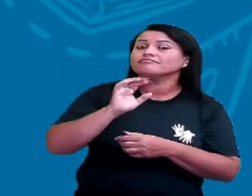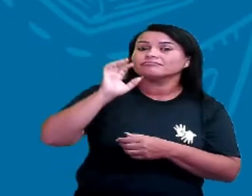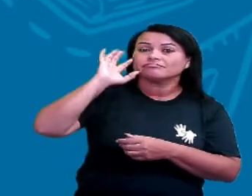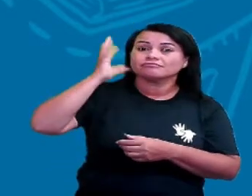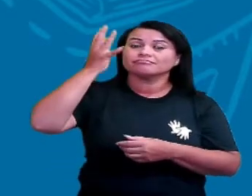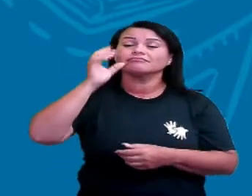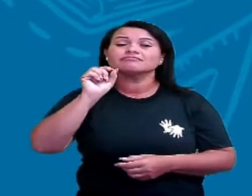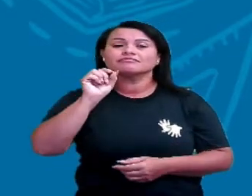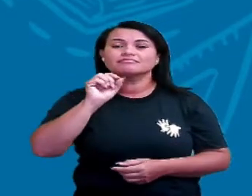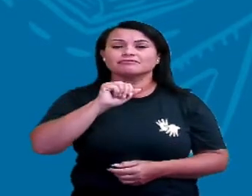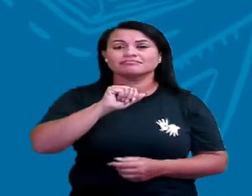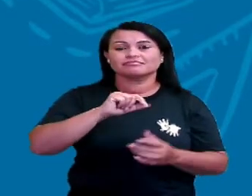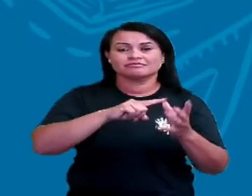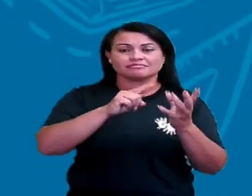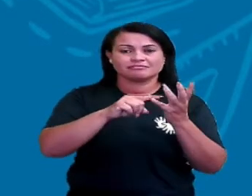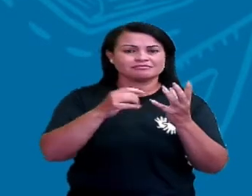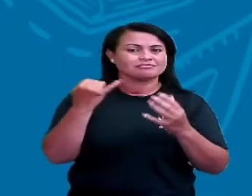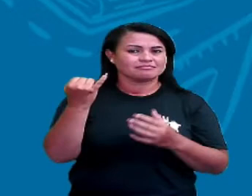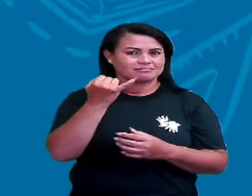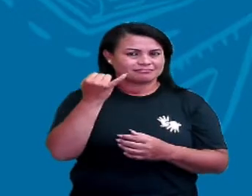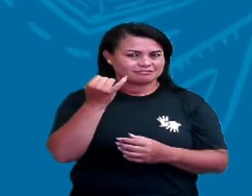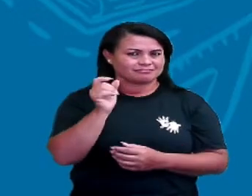as palavras.